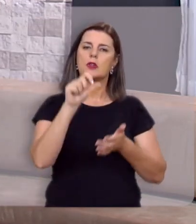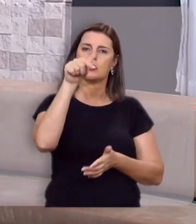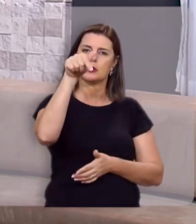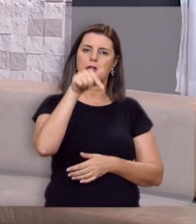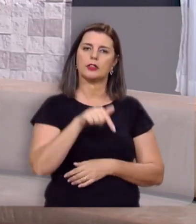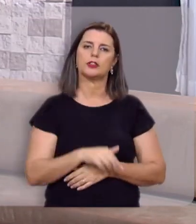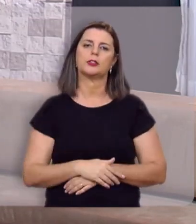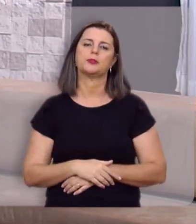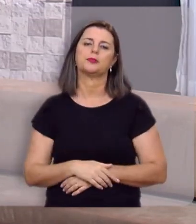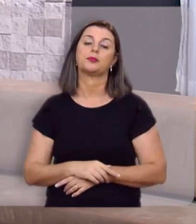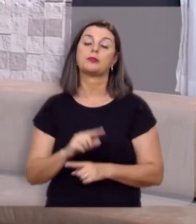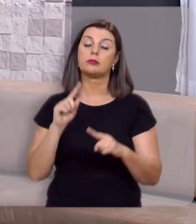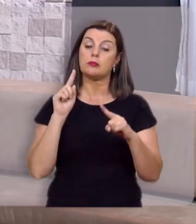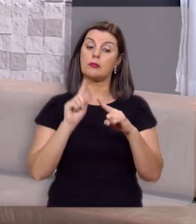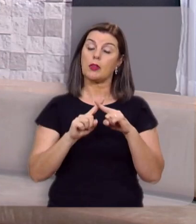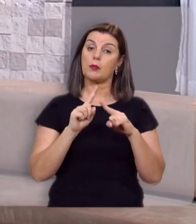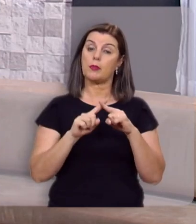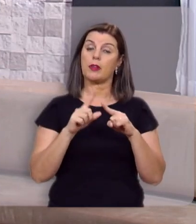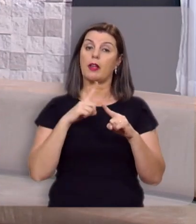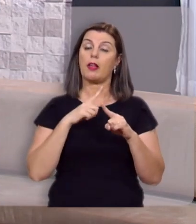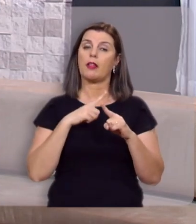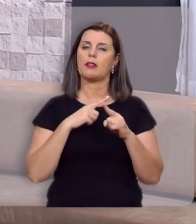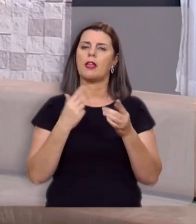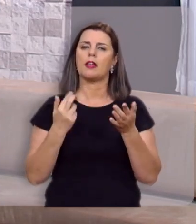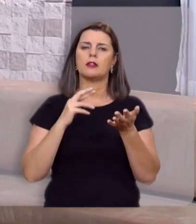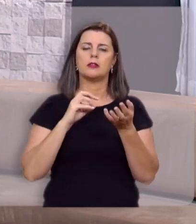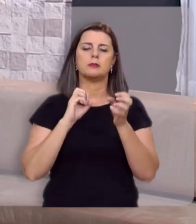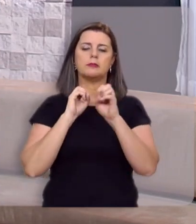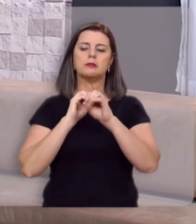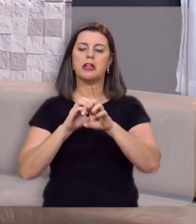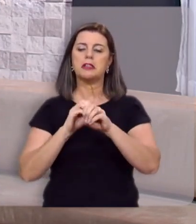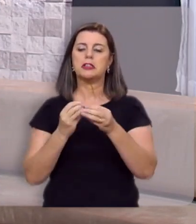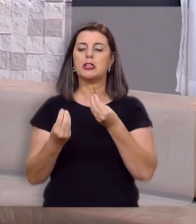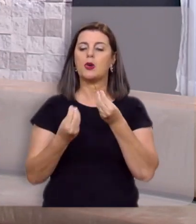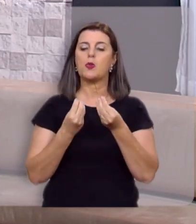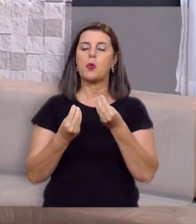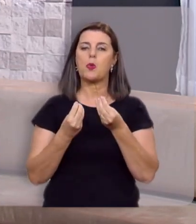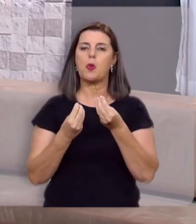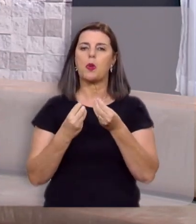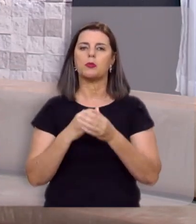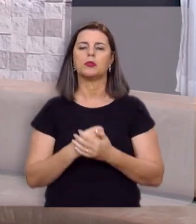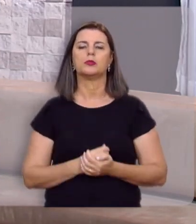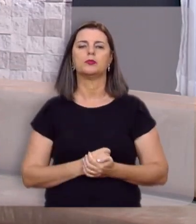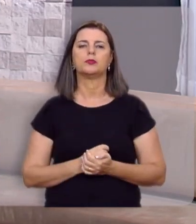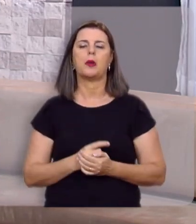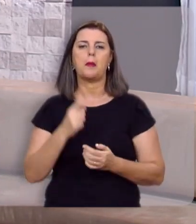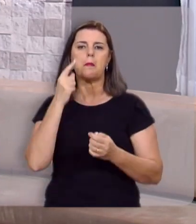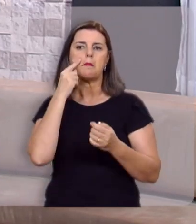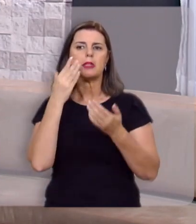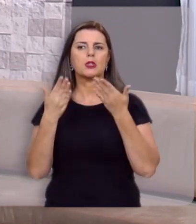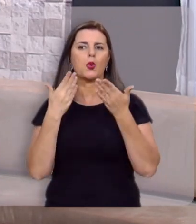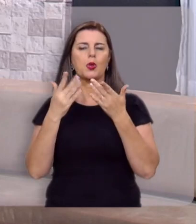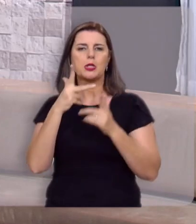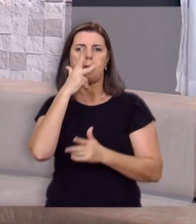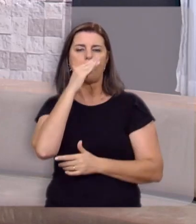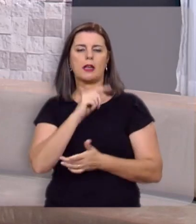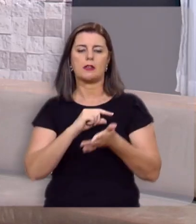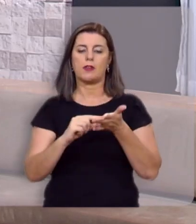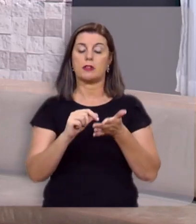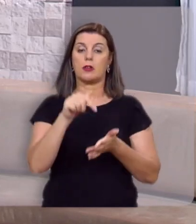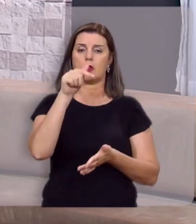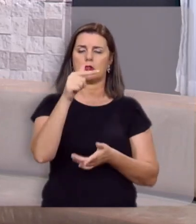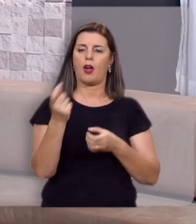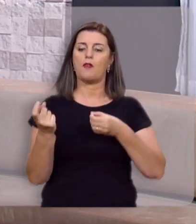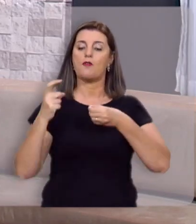versículo 7, porque aqui há um manual riquíssimo de psicologia cristã. Ele diz assim no verso